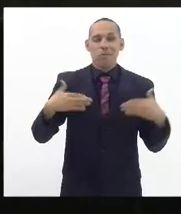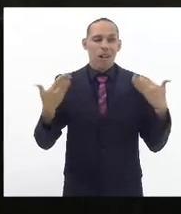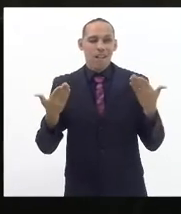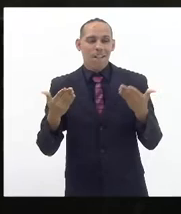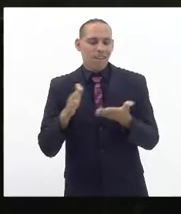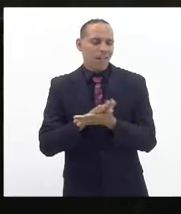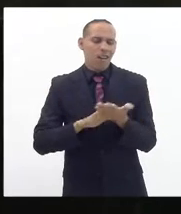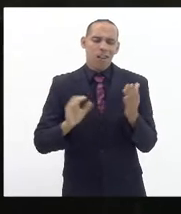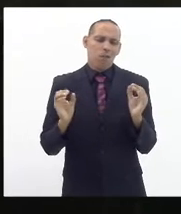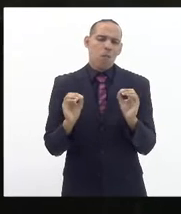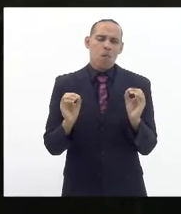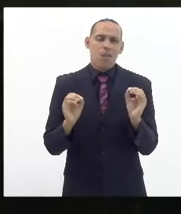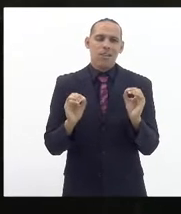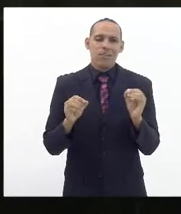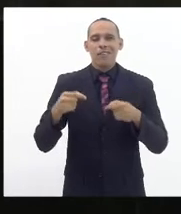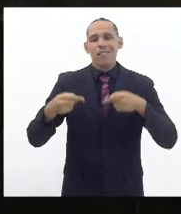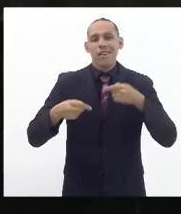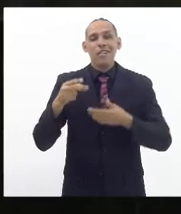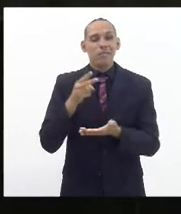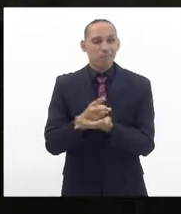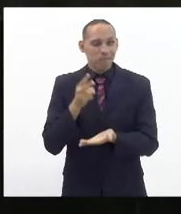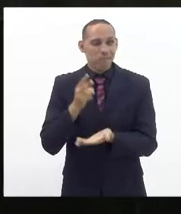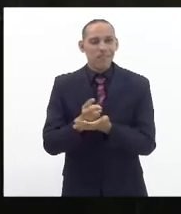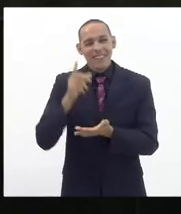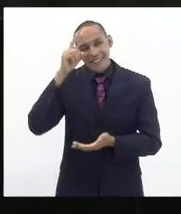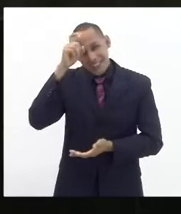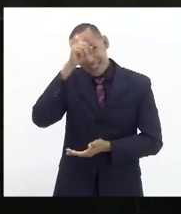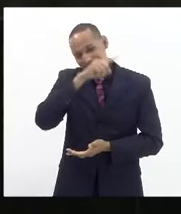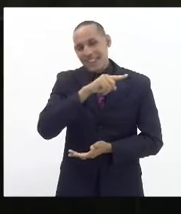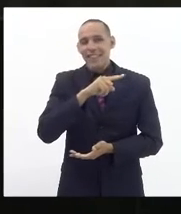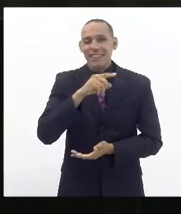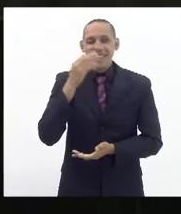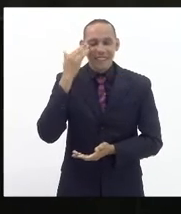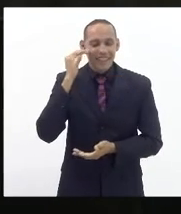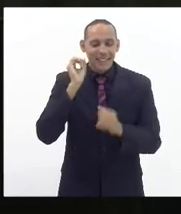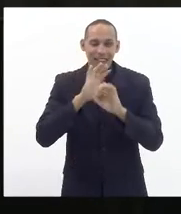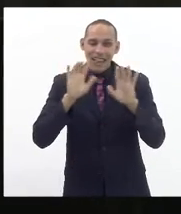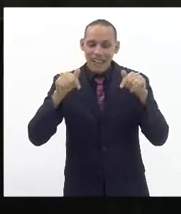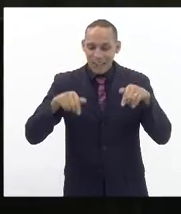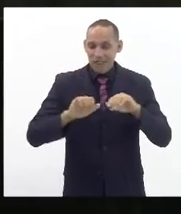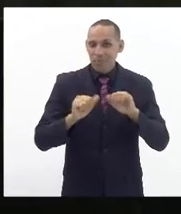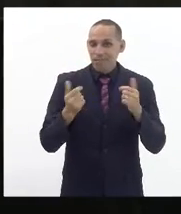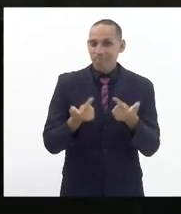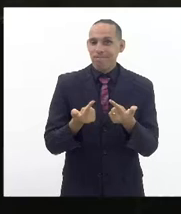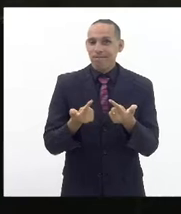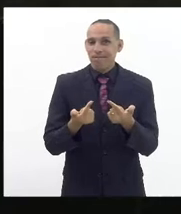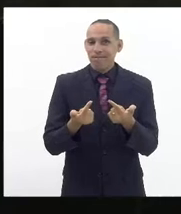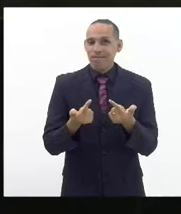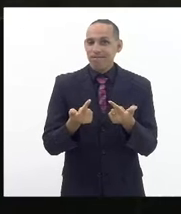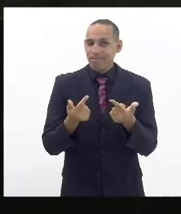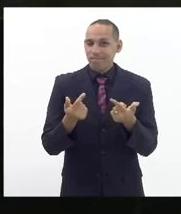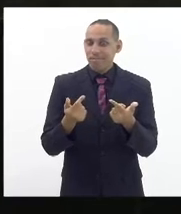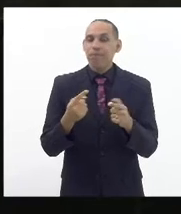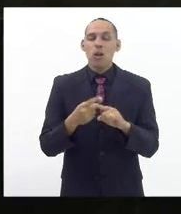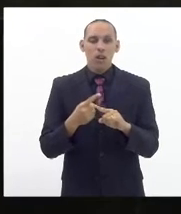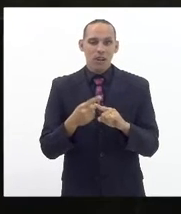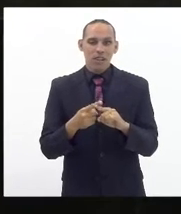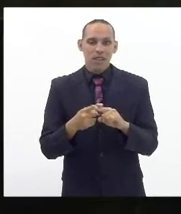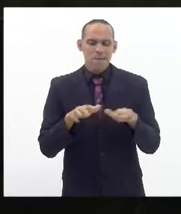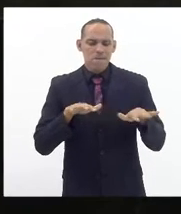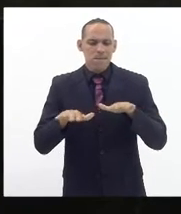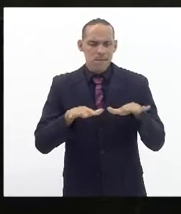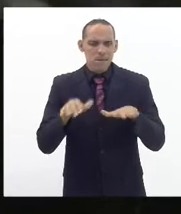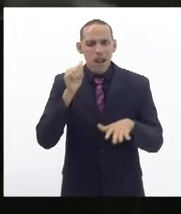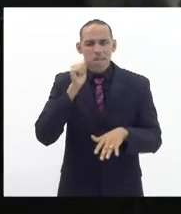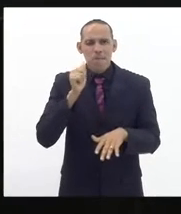nenhuma que esse debate ainda encontre dificuldade de compreensão aqui da casa. Perceba, há todo um movimento de